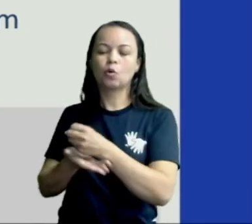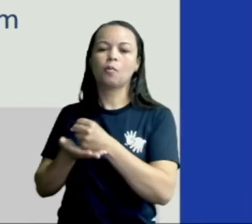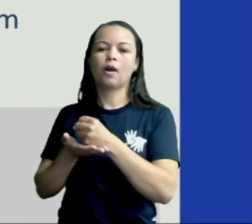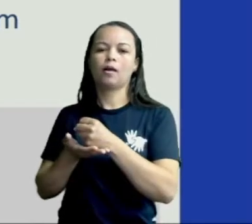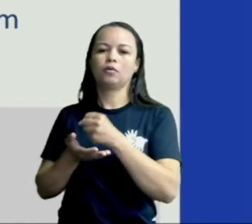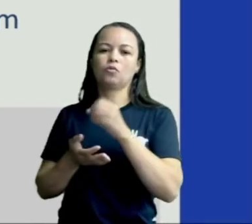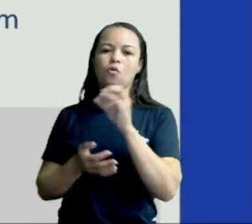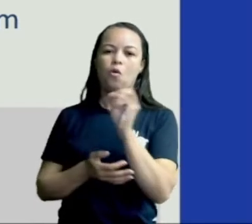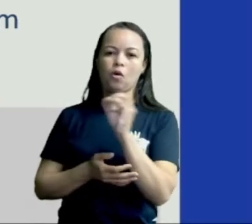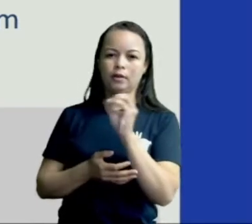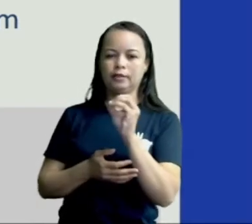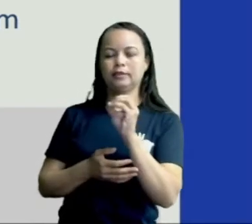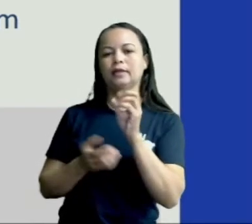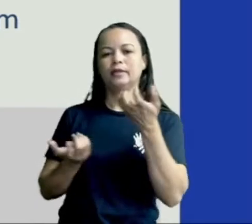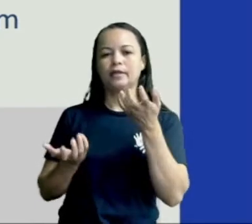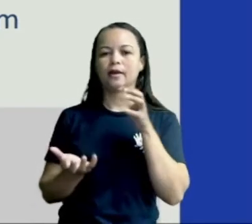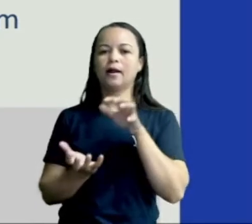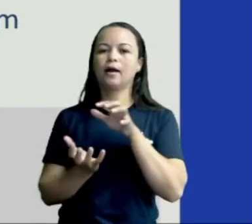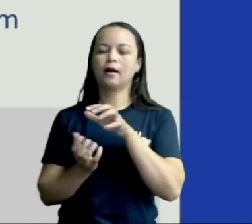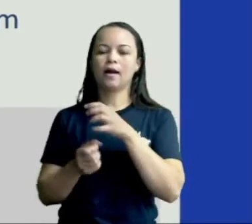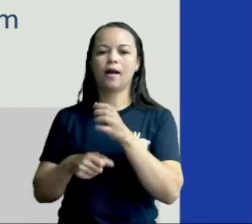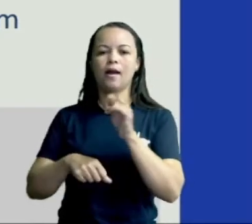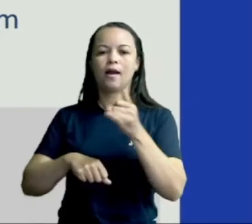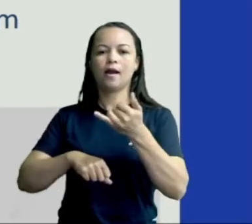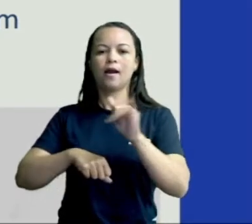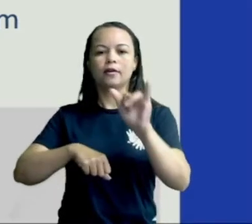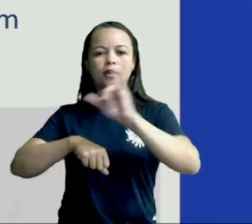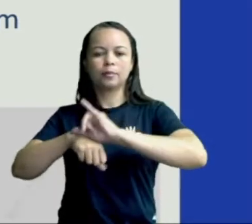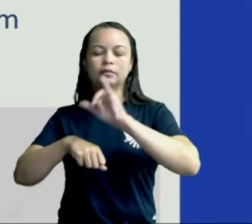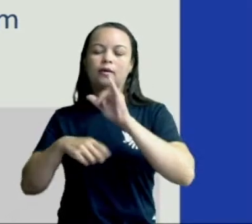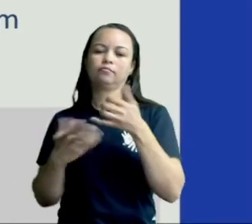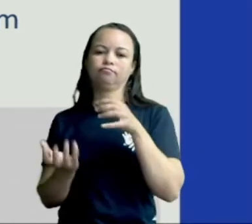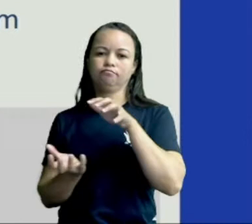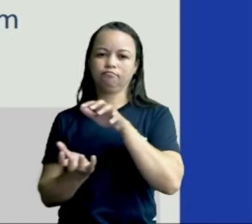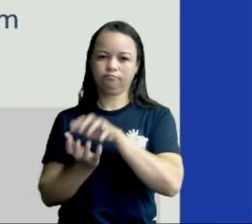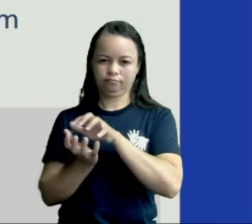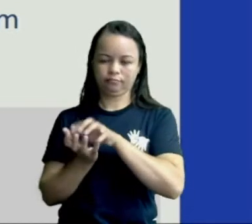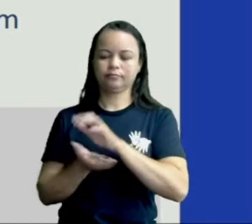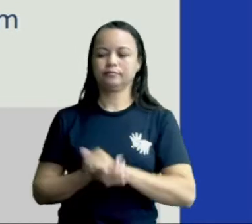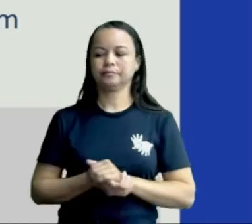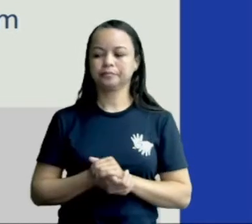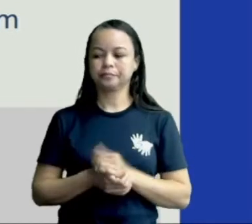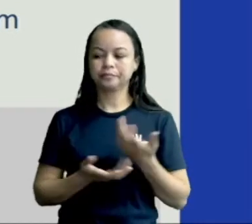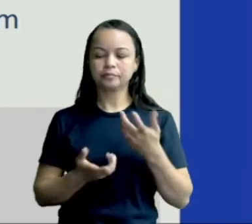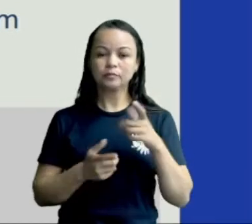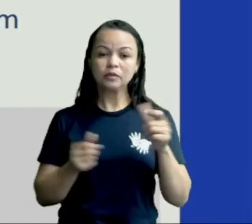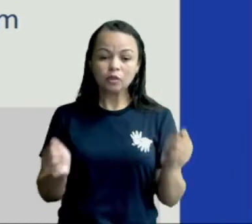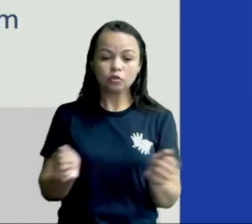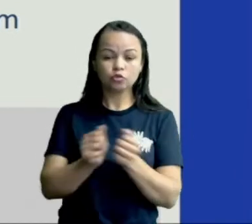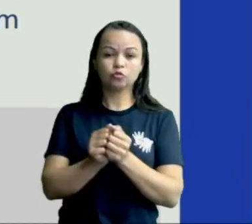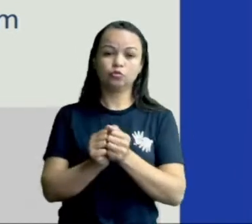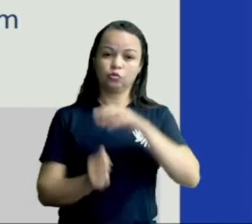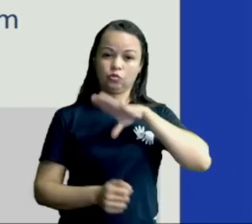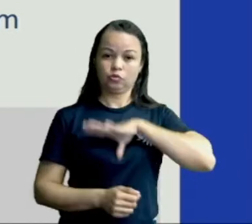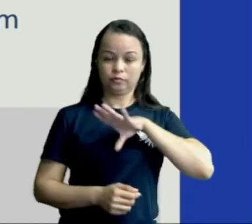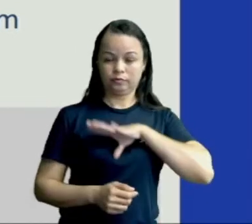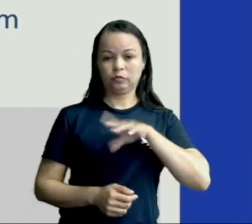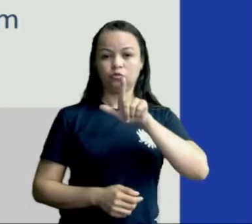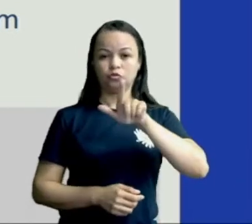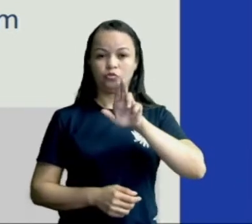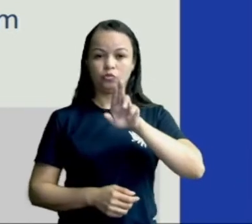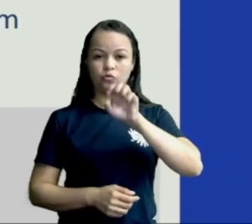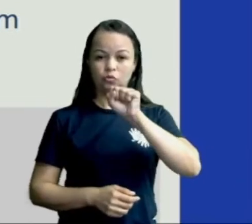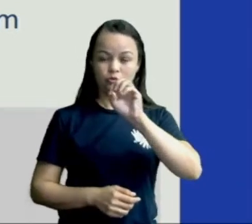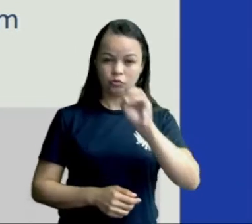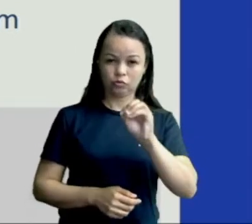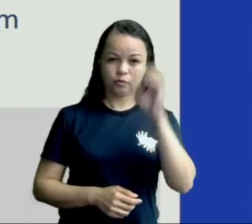Pernambuco. Os nativos, aqueles nascidos em Pernambuco, junto com os portugueses, os luso-brasileiros,